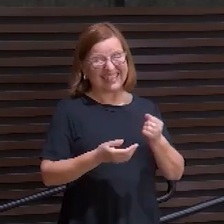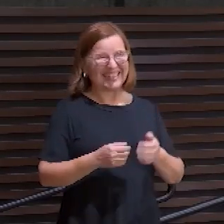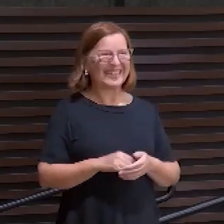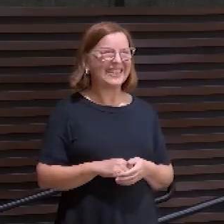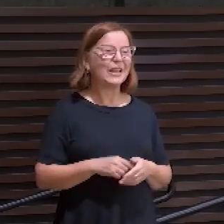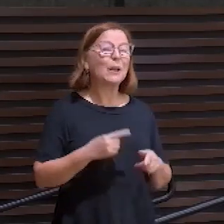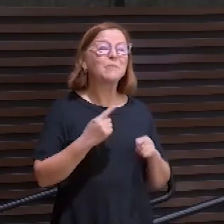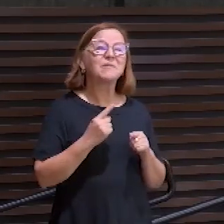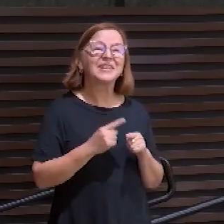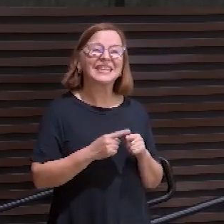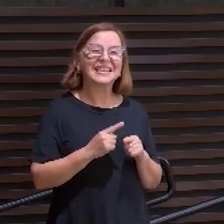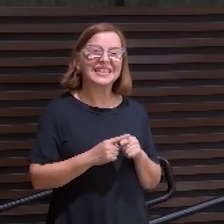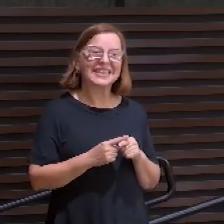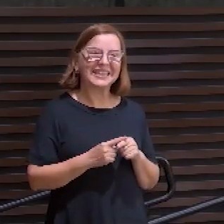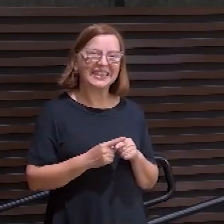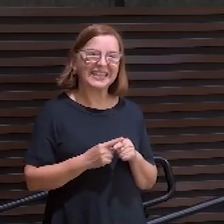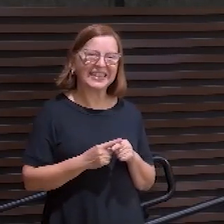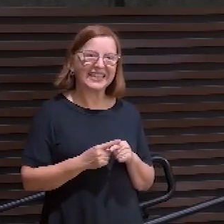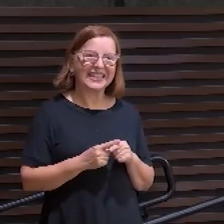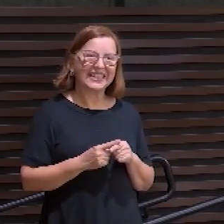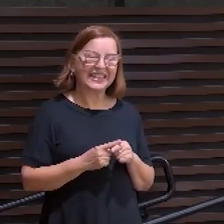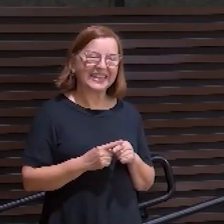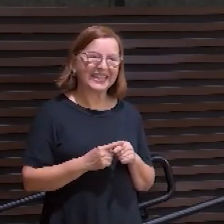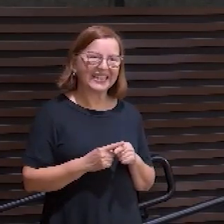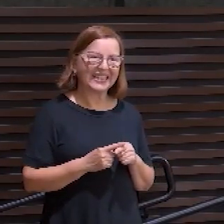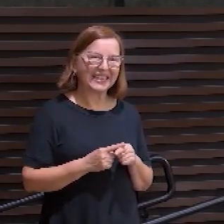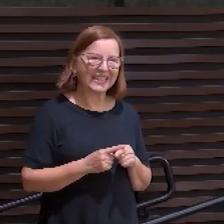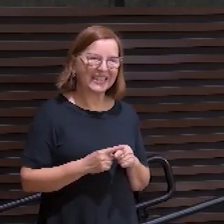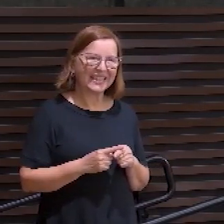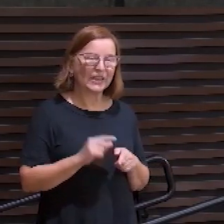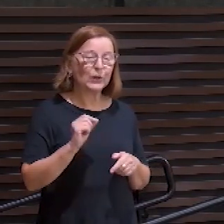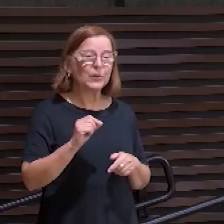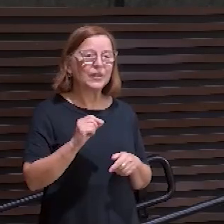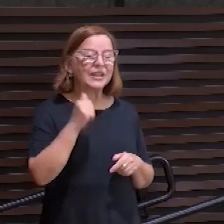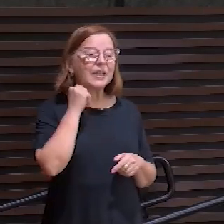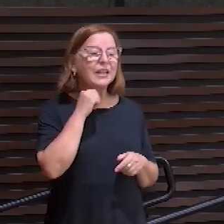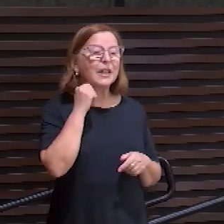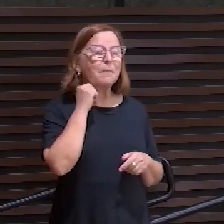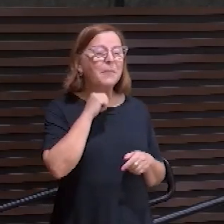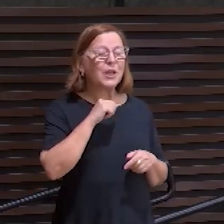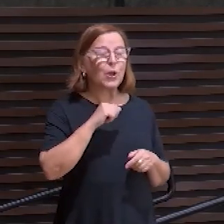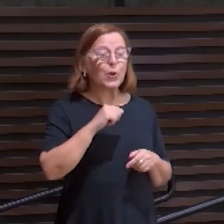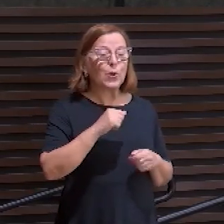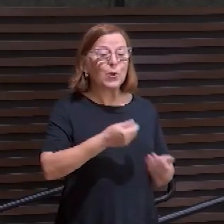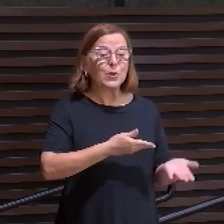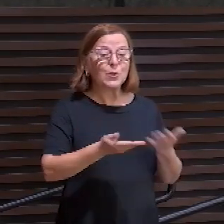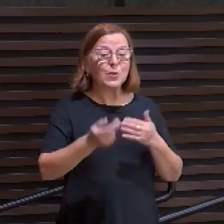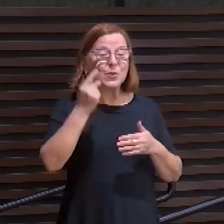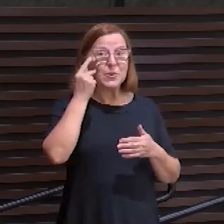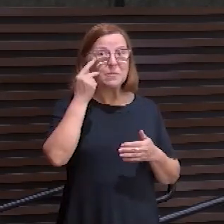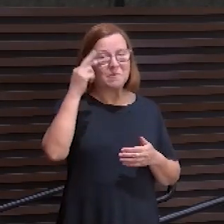Por quê? O que foi que Abel trouxe para o Senhor?